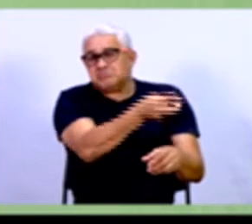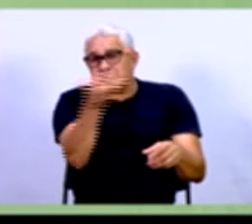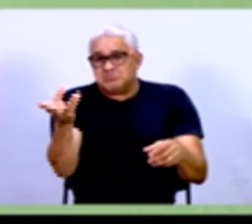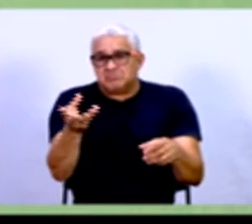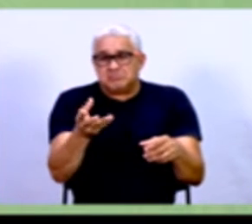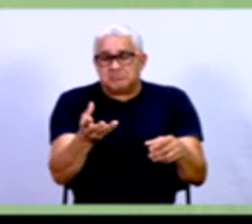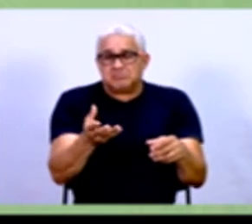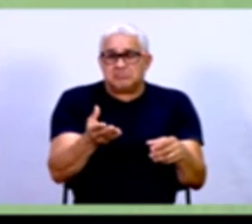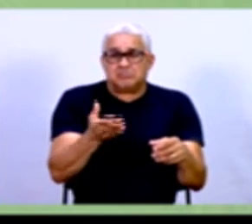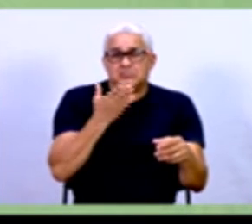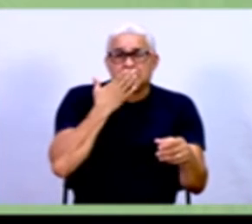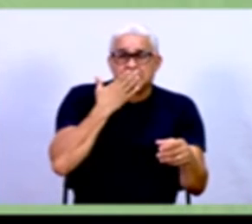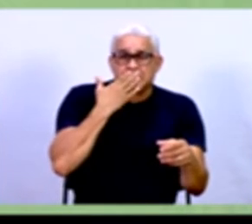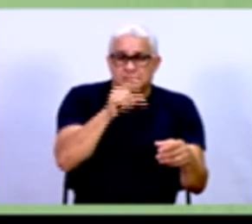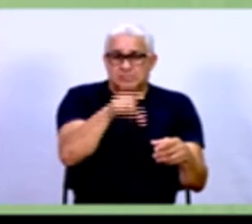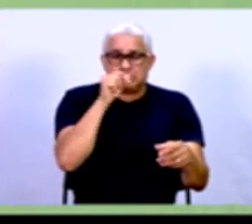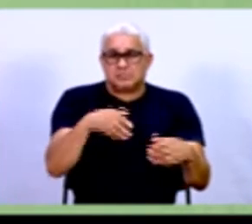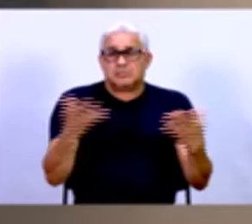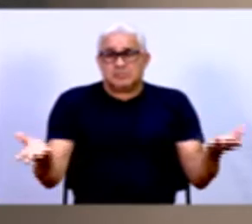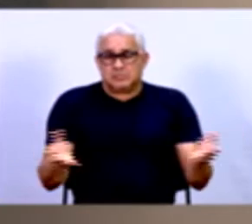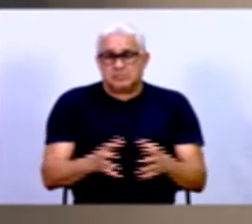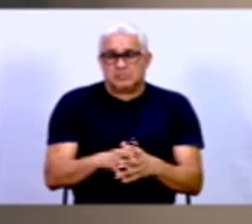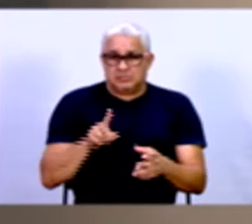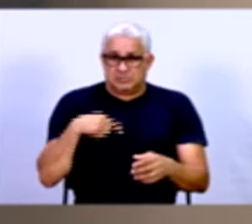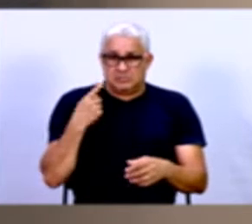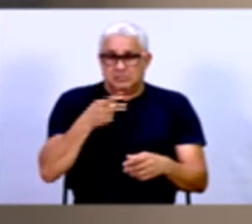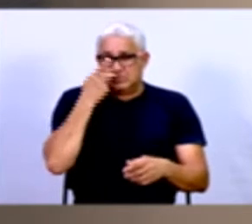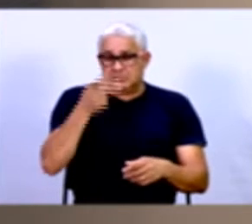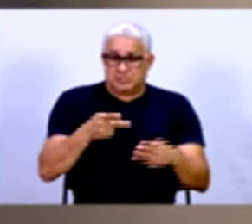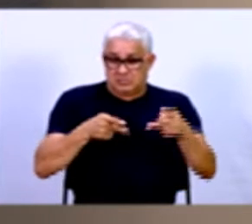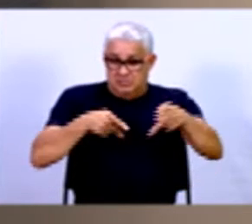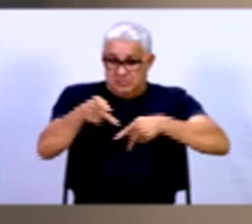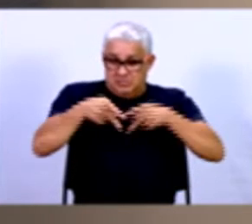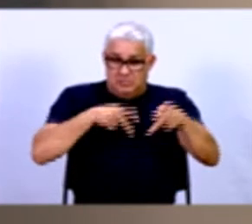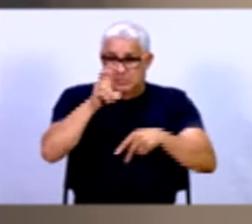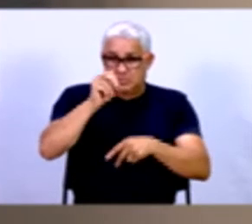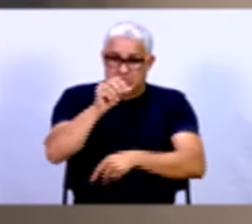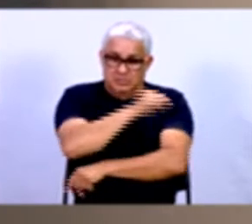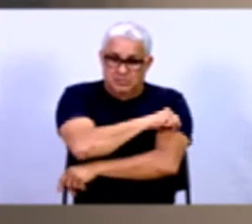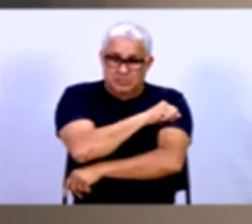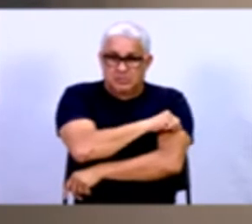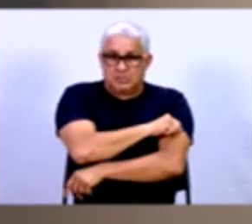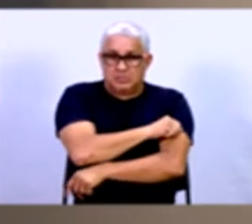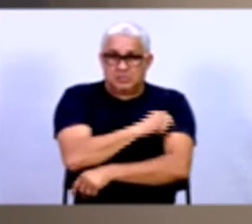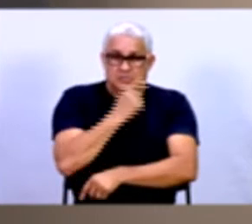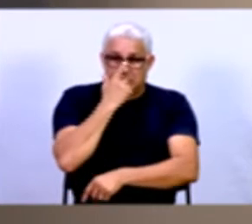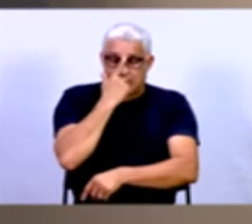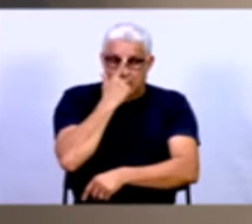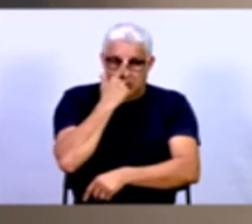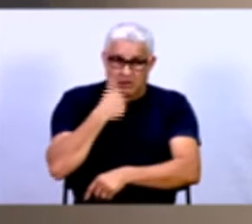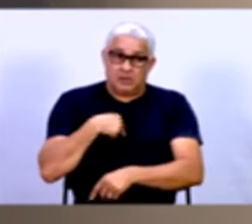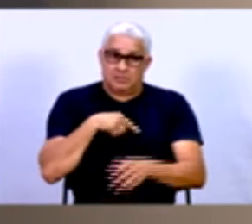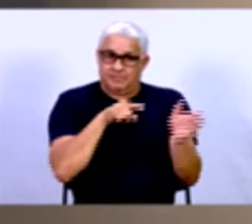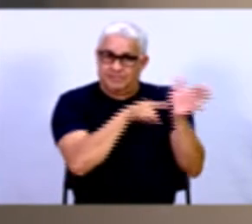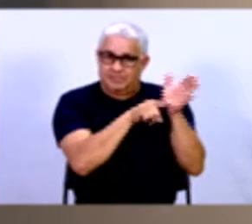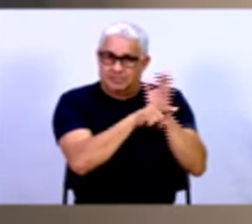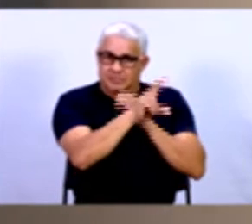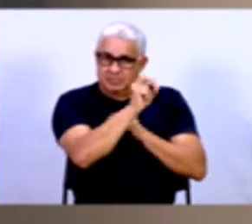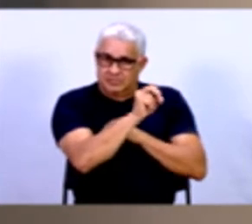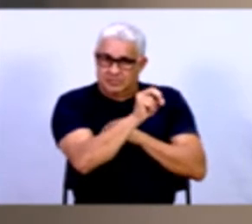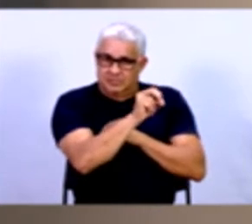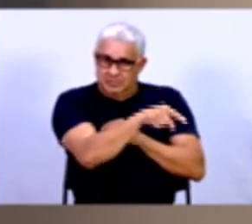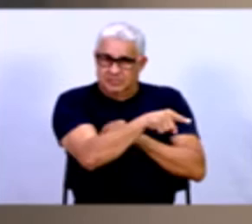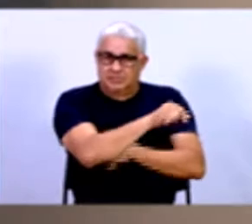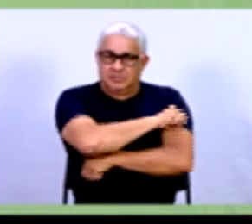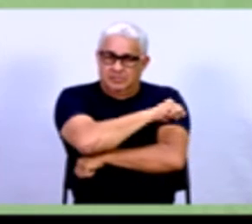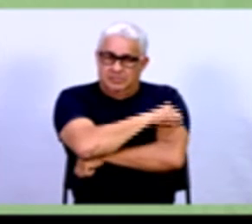tá, pessoal? Então, assim, no caso, como a gente está falando de uma população de 50 alunos, eu acho que a gente ouviria os 50, não precisaria retirar uma amostra